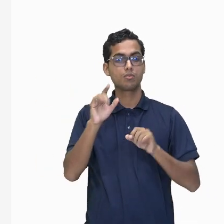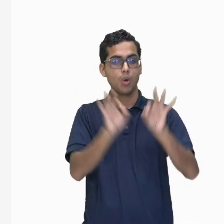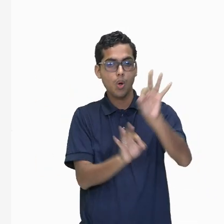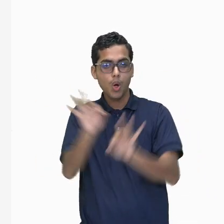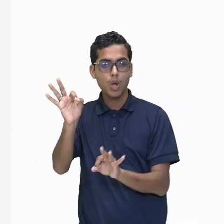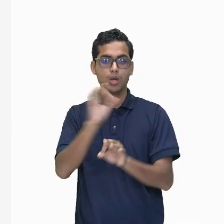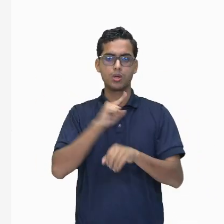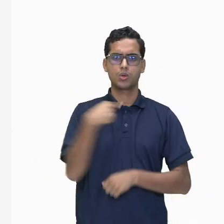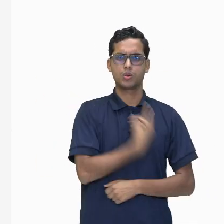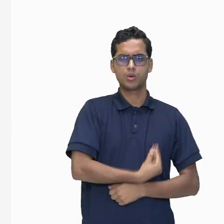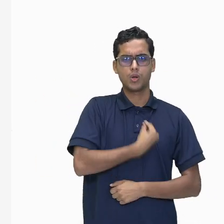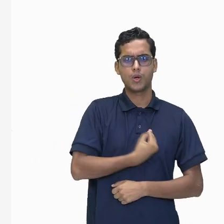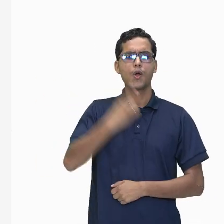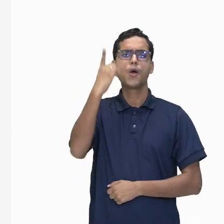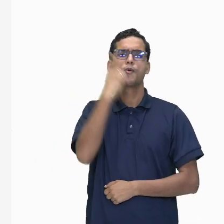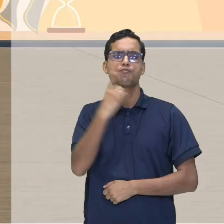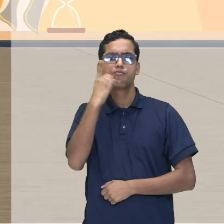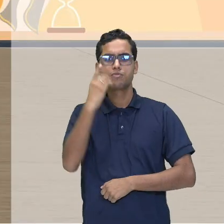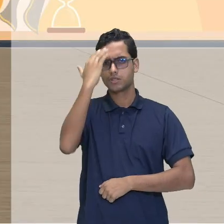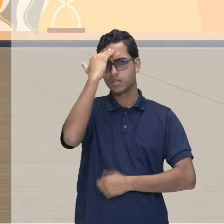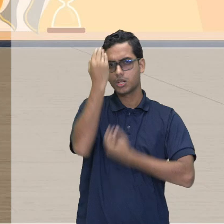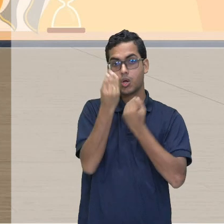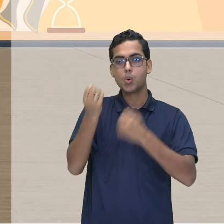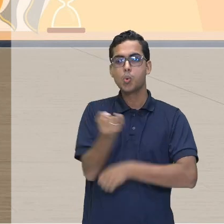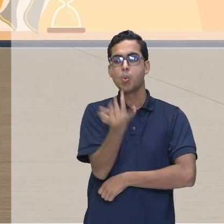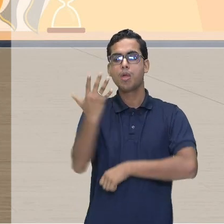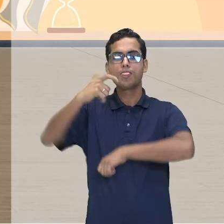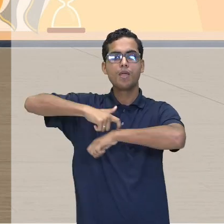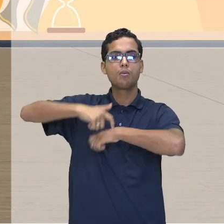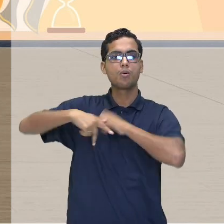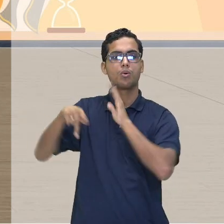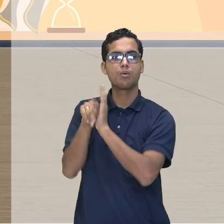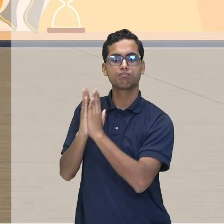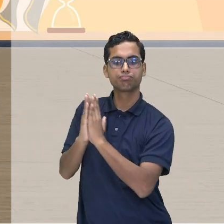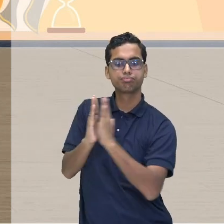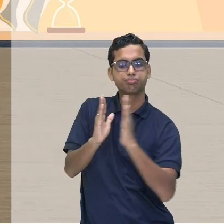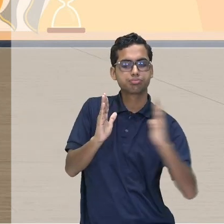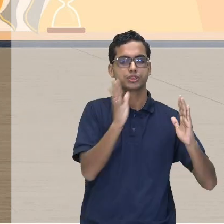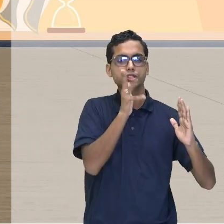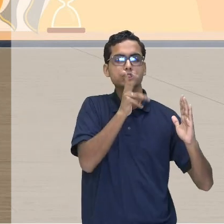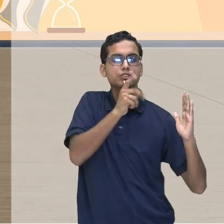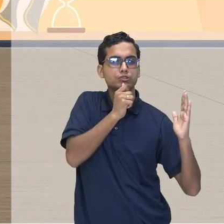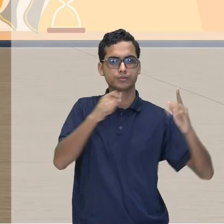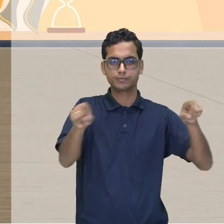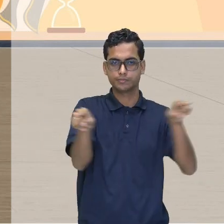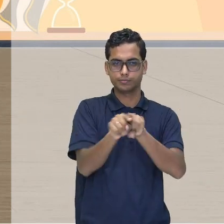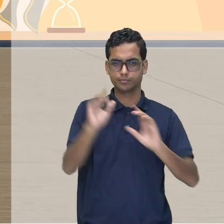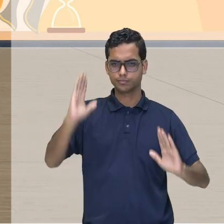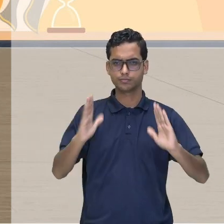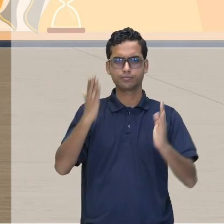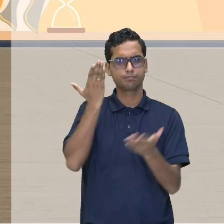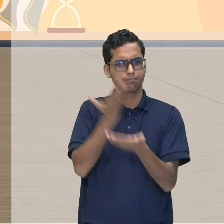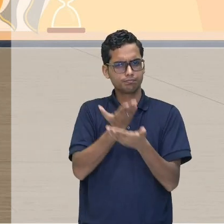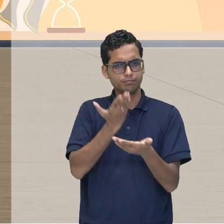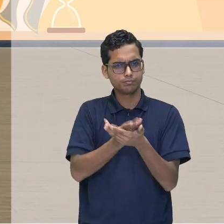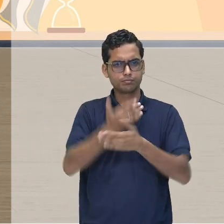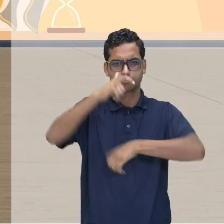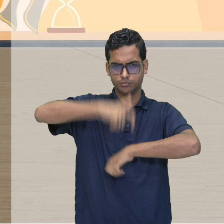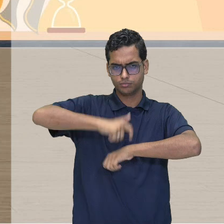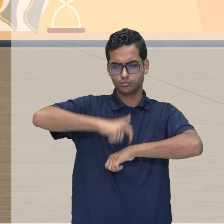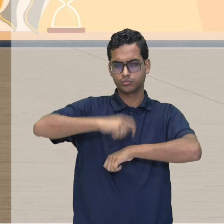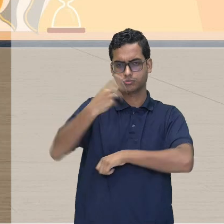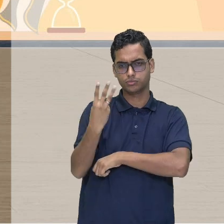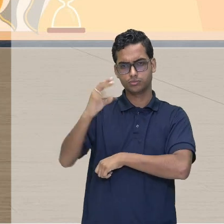a duração dos eventos. Ou seja, período de aula, que como já comentei com vocês, tem um tempo de